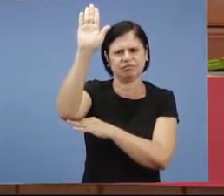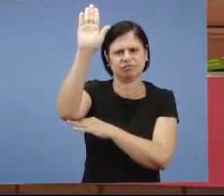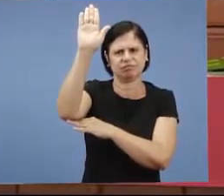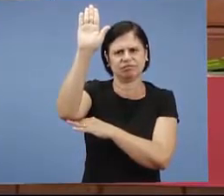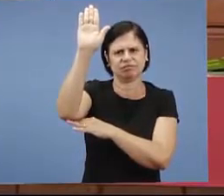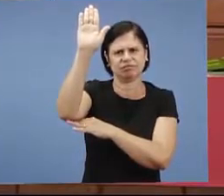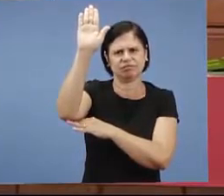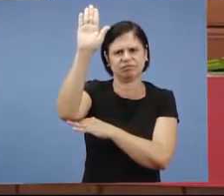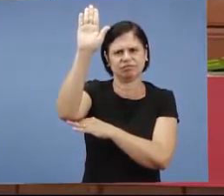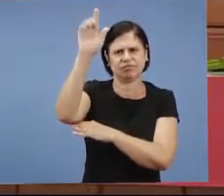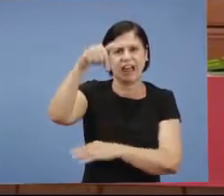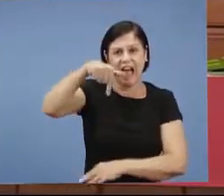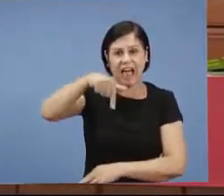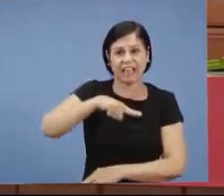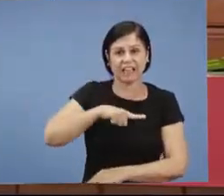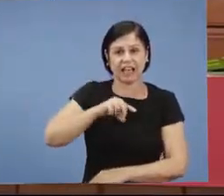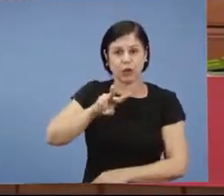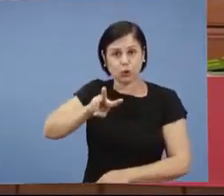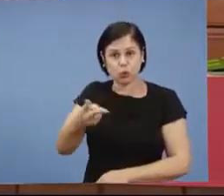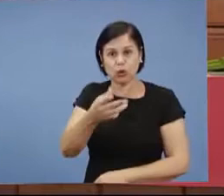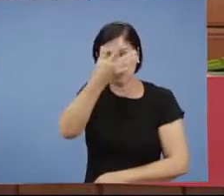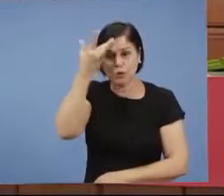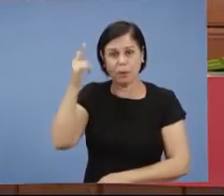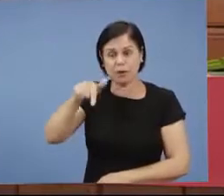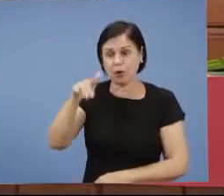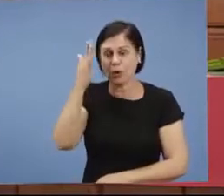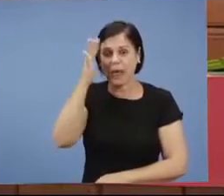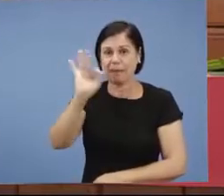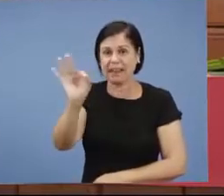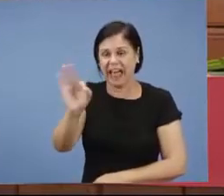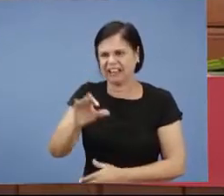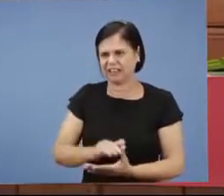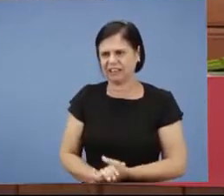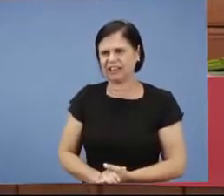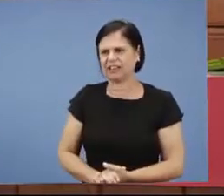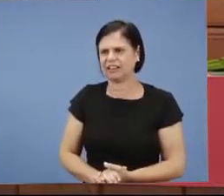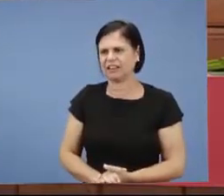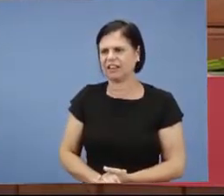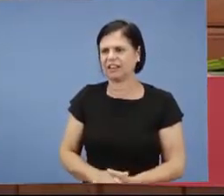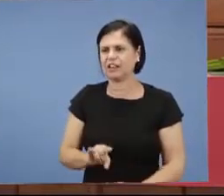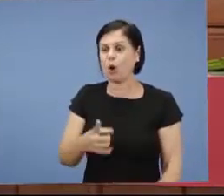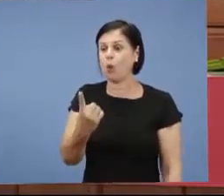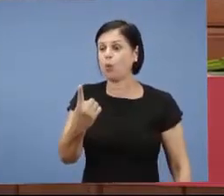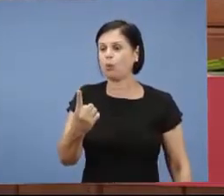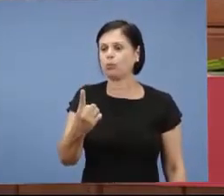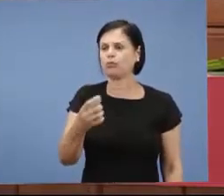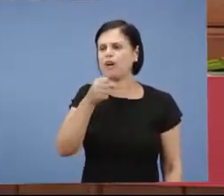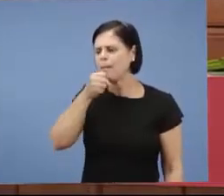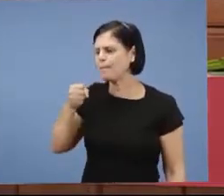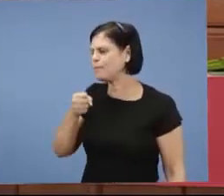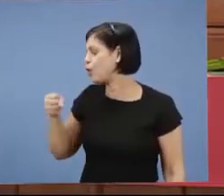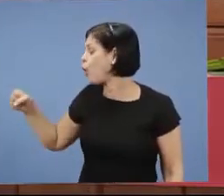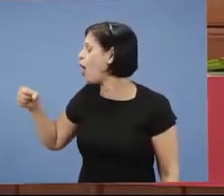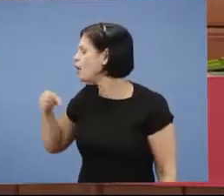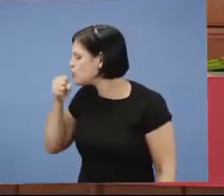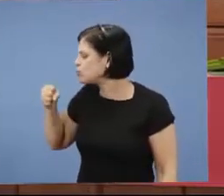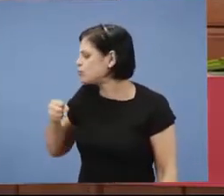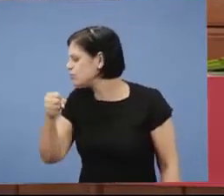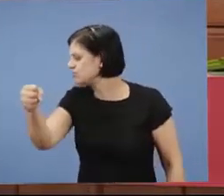temos 2000 pessoas que não sabem nada. Apareceu o primeiro aqui que está dizendo que sabe. Bota o microfone na boquinha